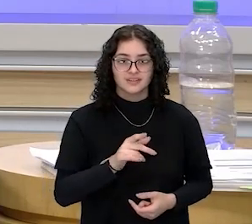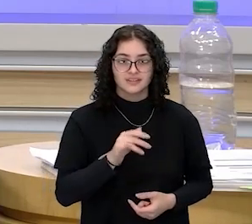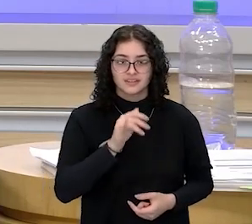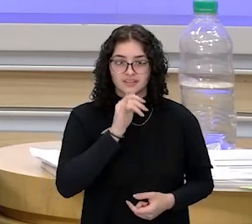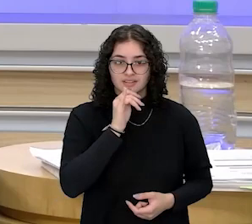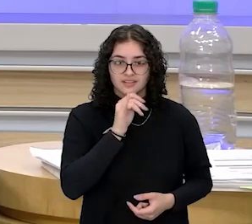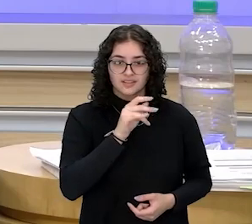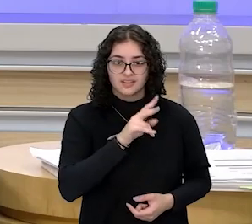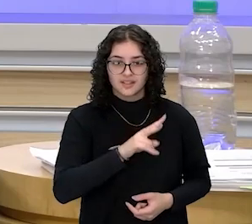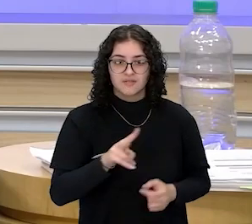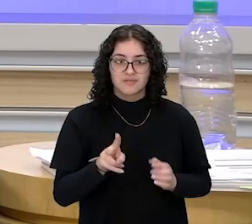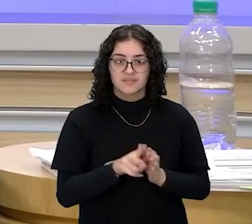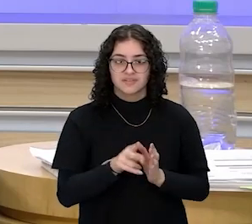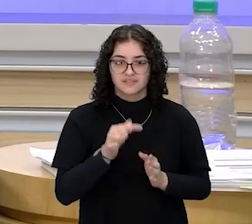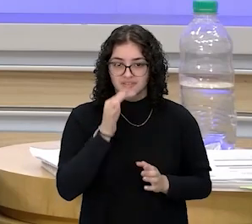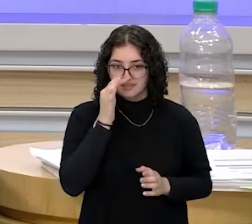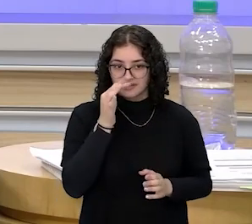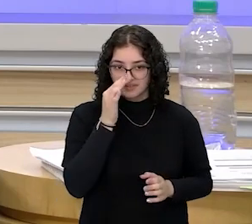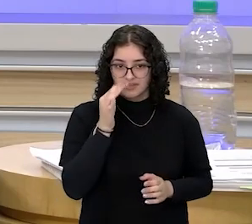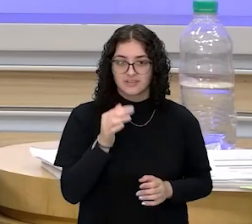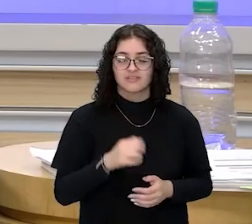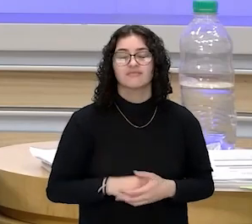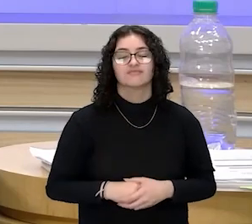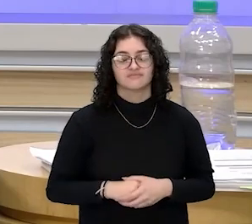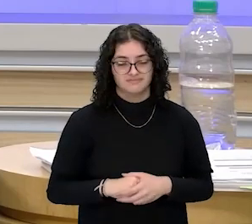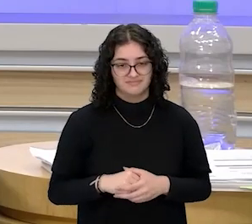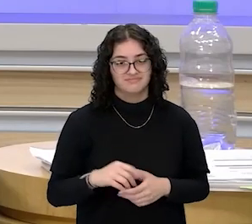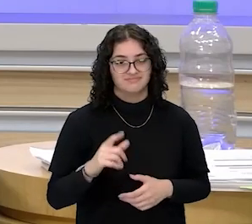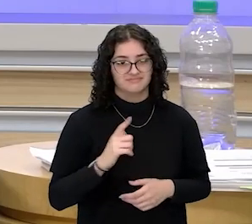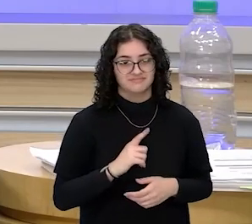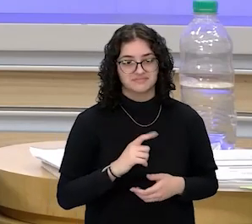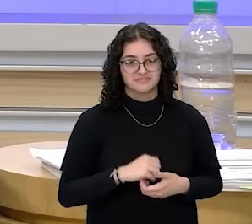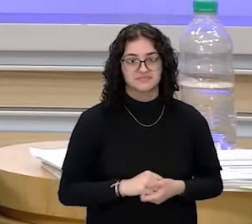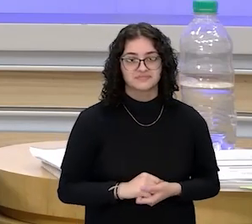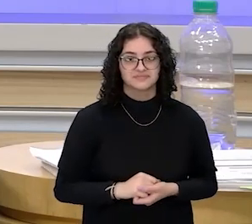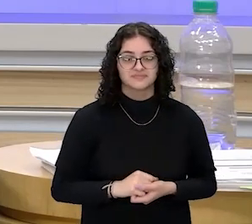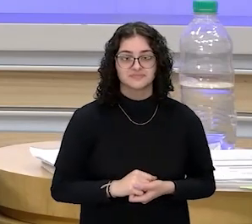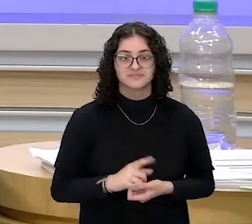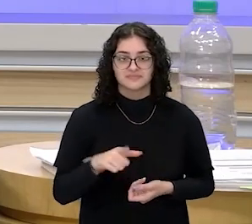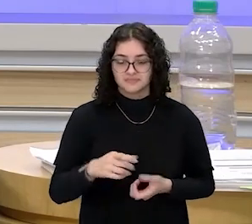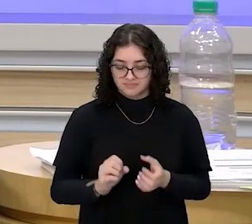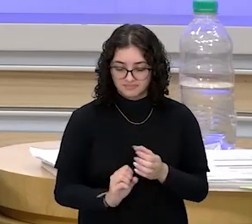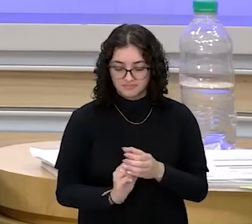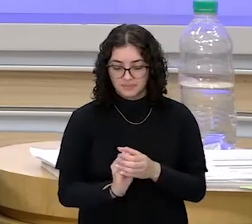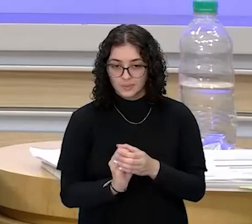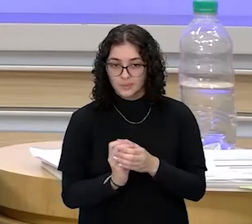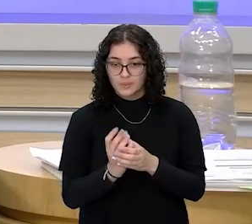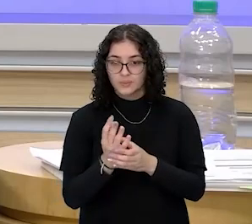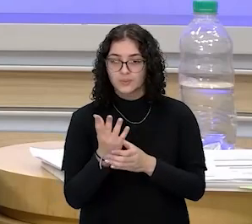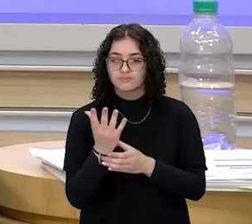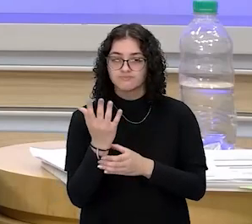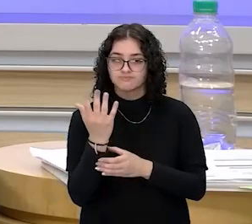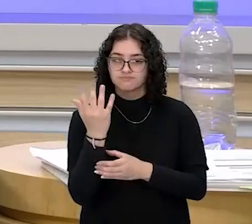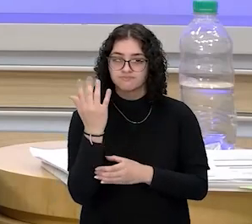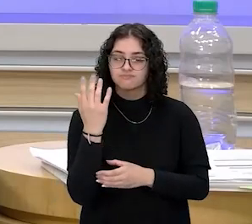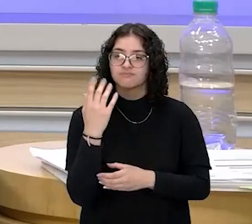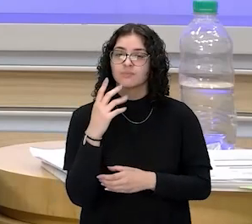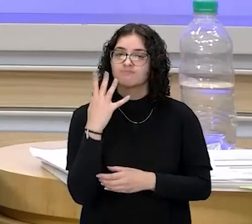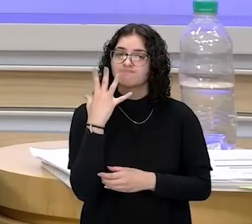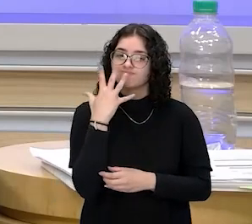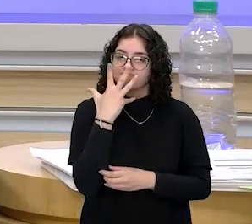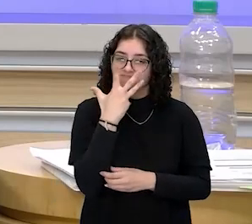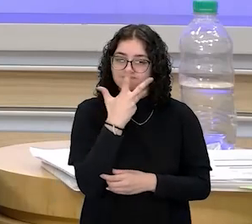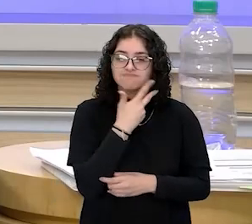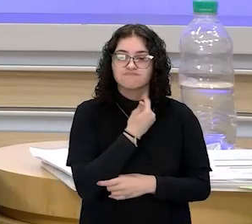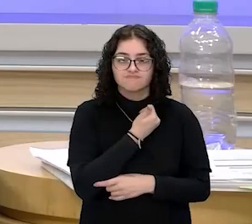como o nome dessa planta, tá certo? Dessa flor aí, dessa planta que floresce, dá uma inflorescência muito